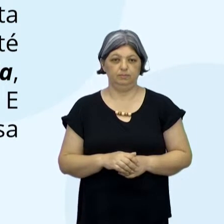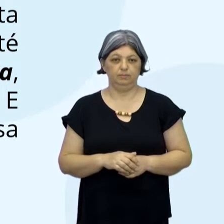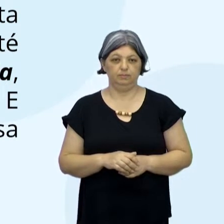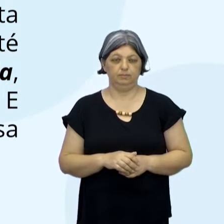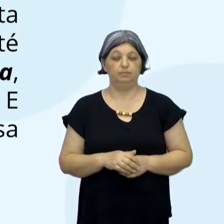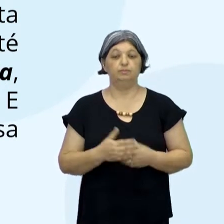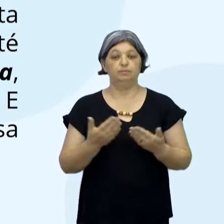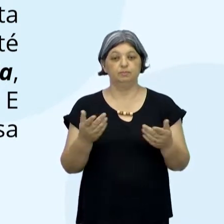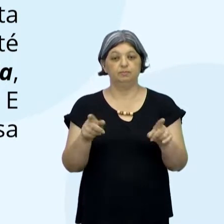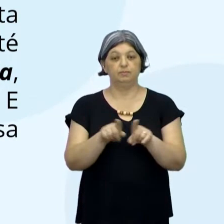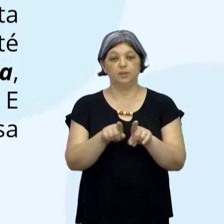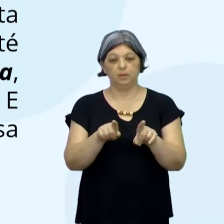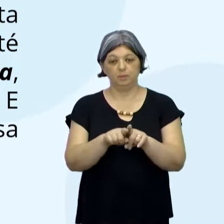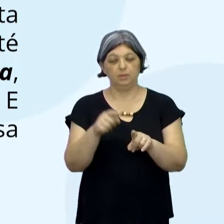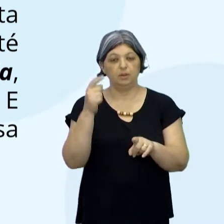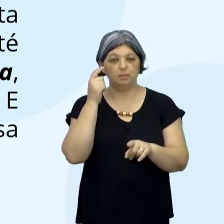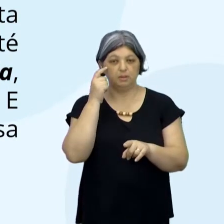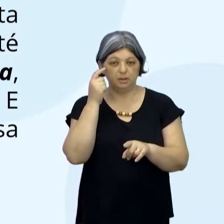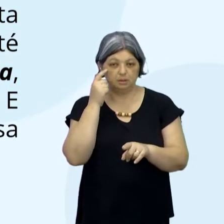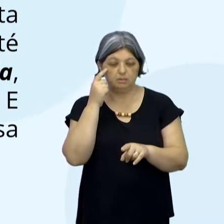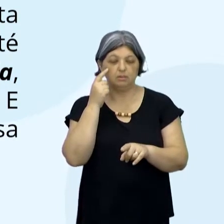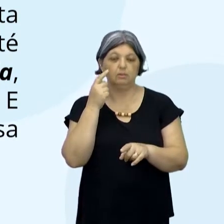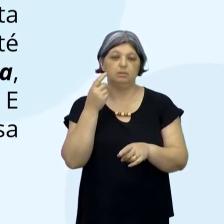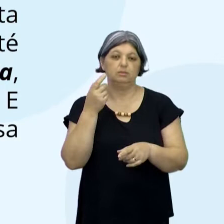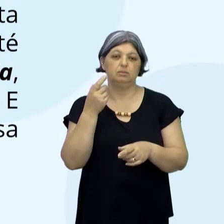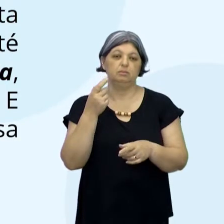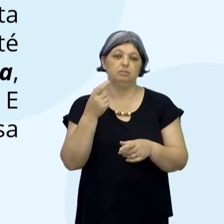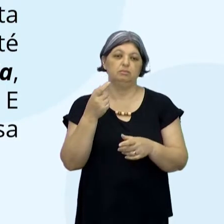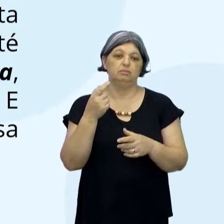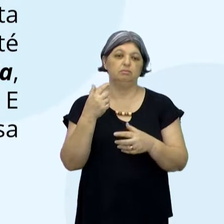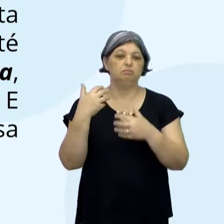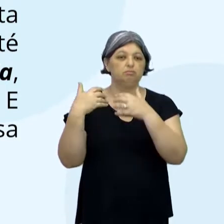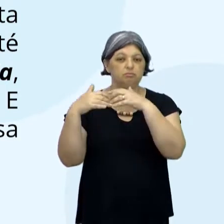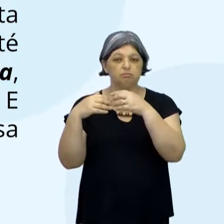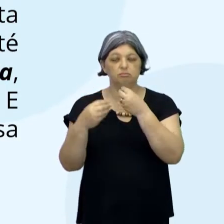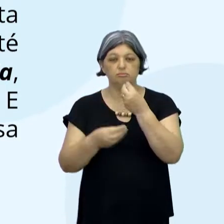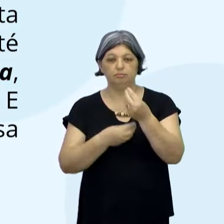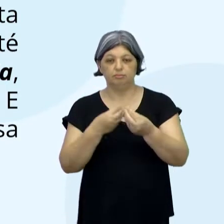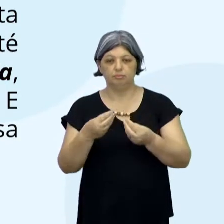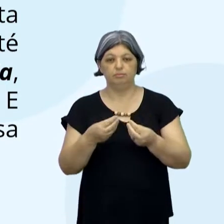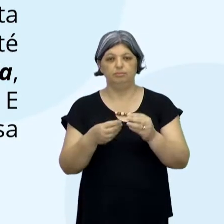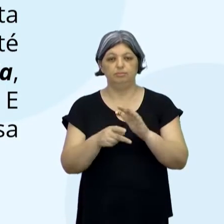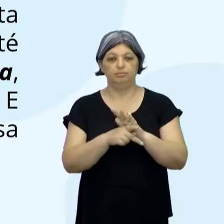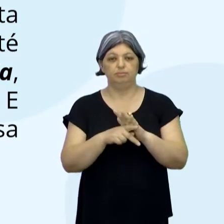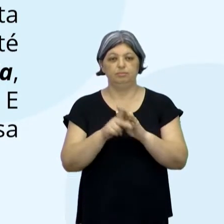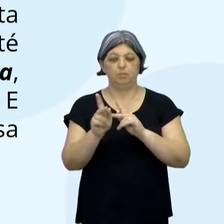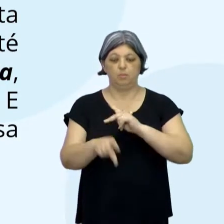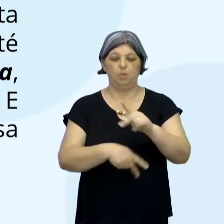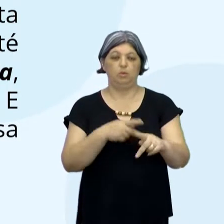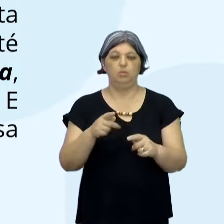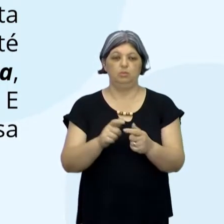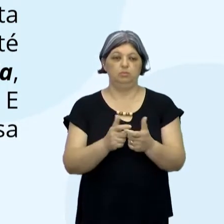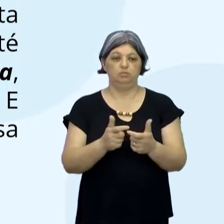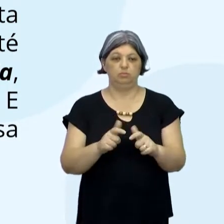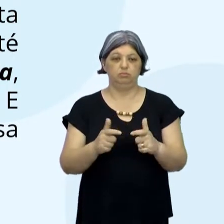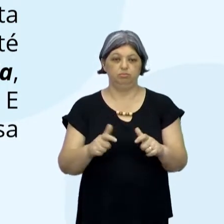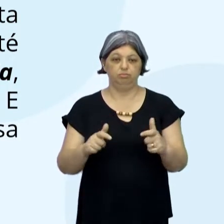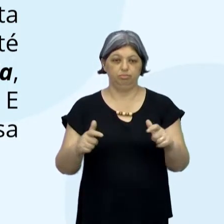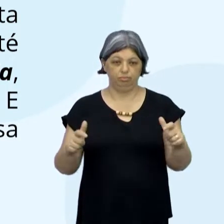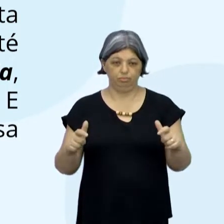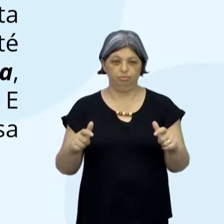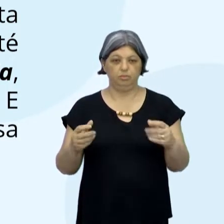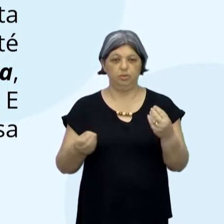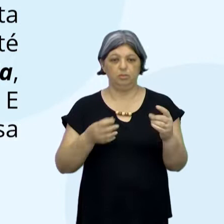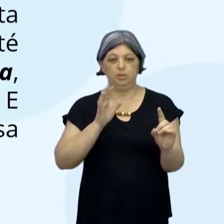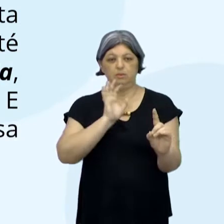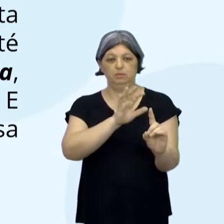E também, né, sabendo pensar aí um pouco mais sobre como essa questão aí do crescimento populacional influencia